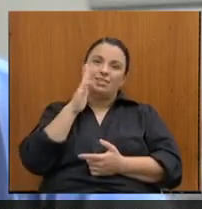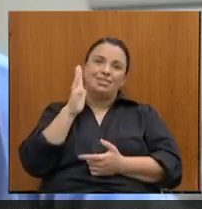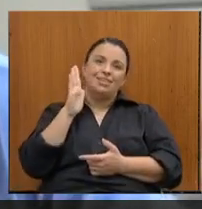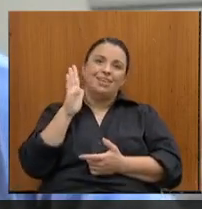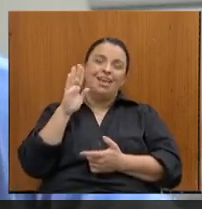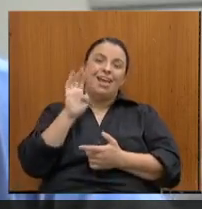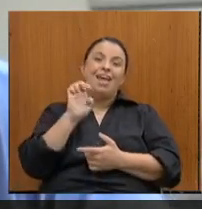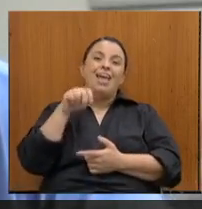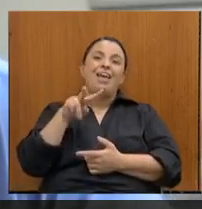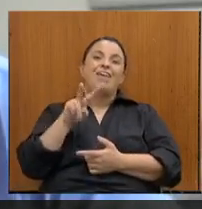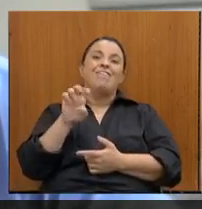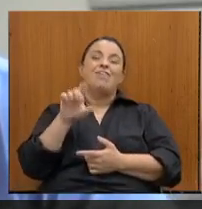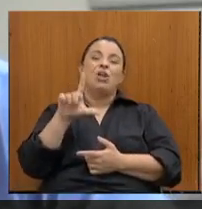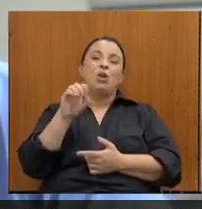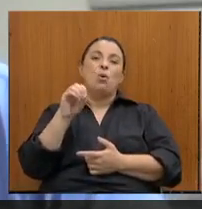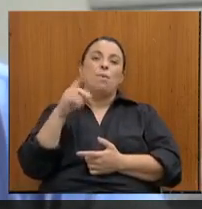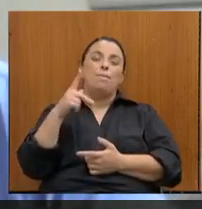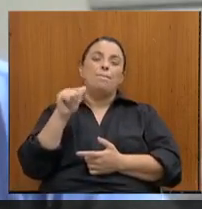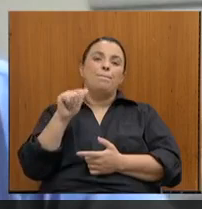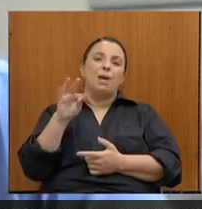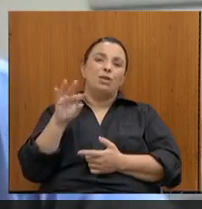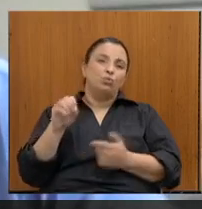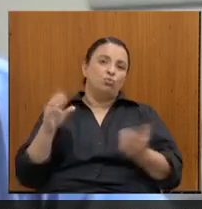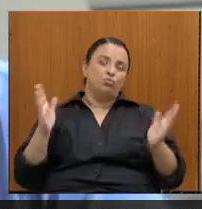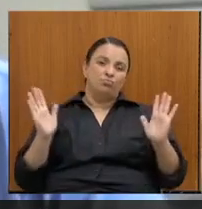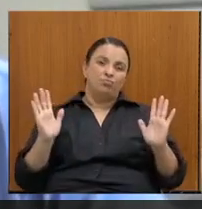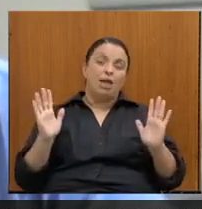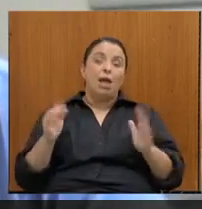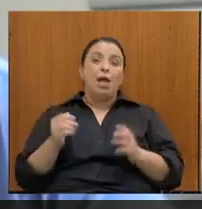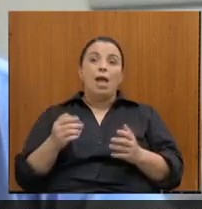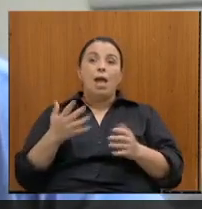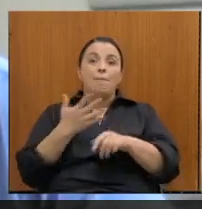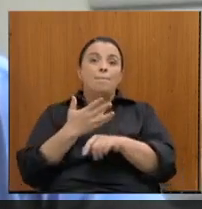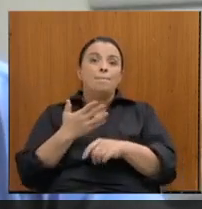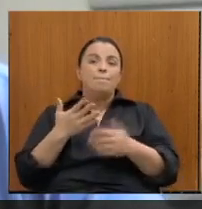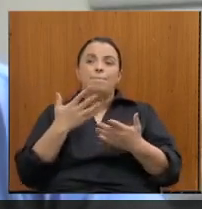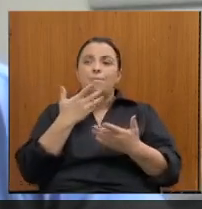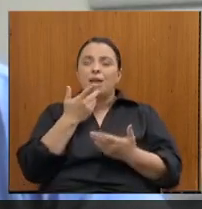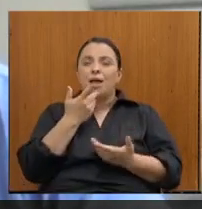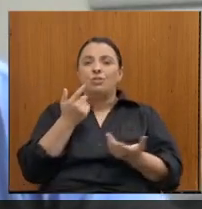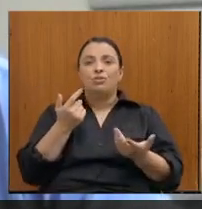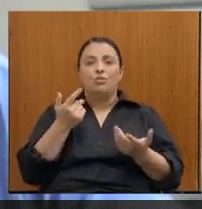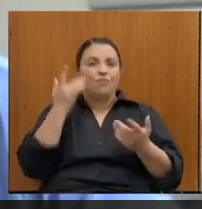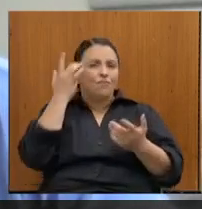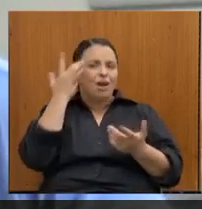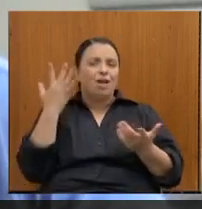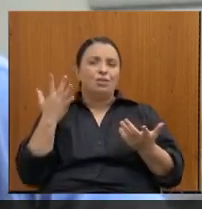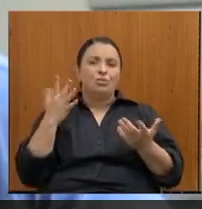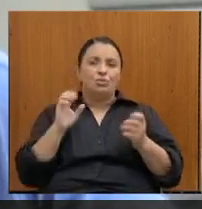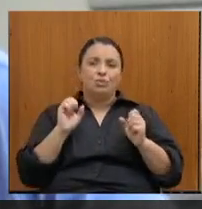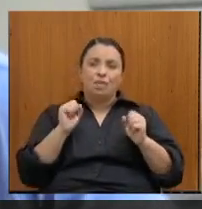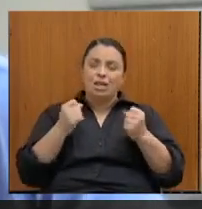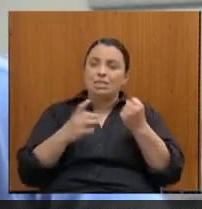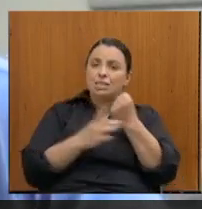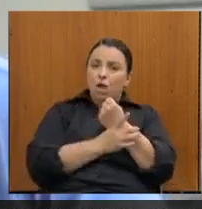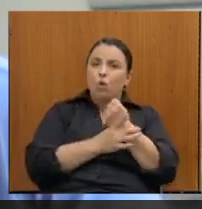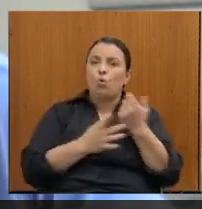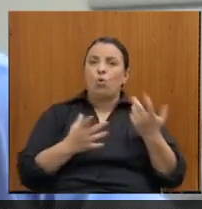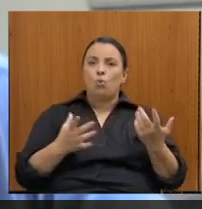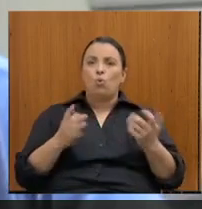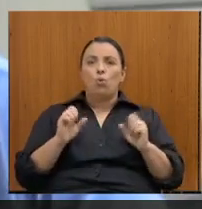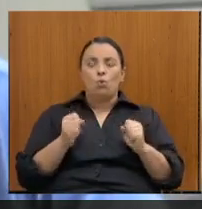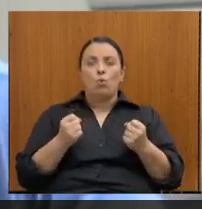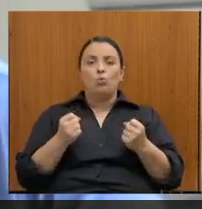para passei Seguros eficientes e econômicos de capturar